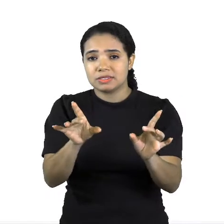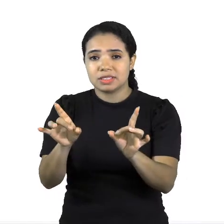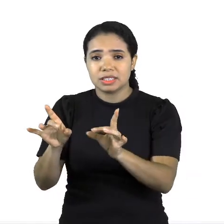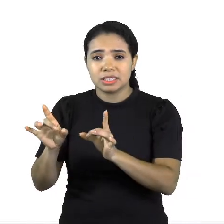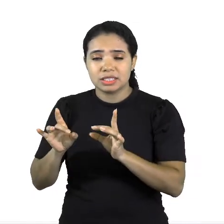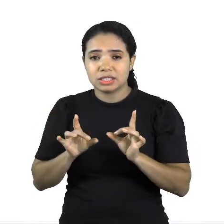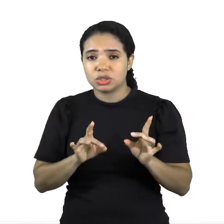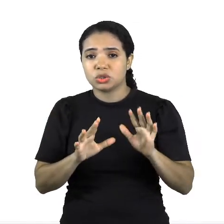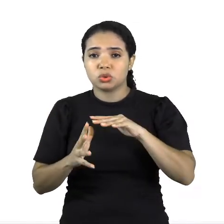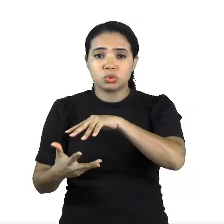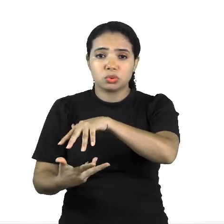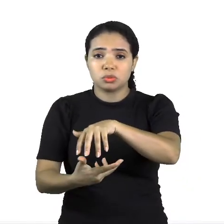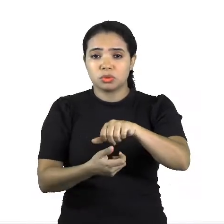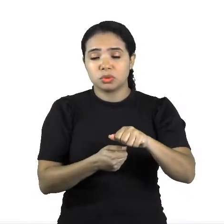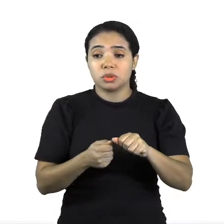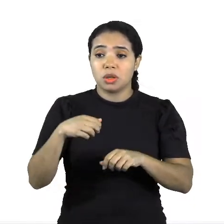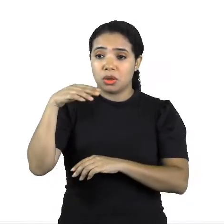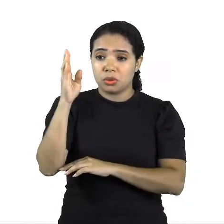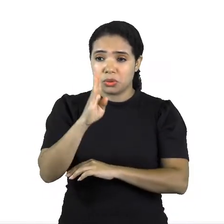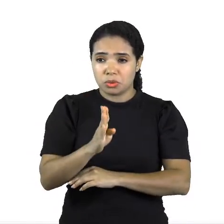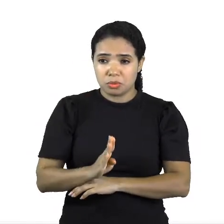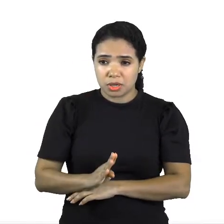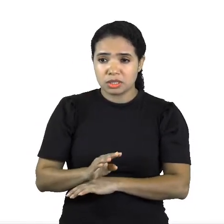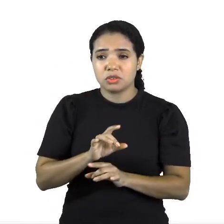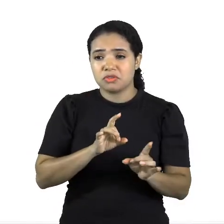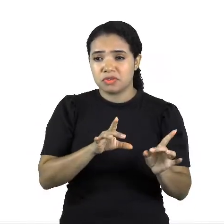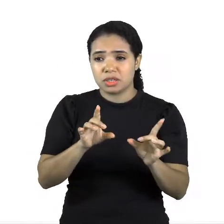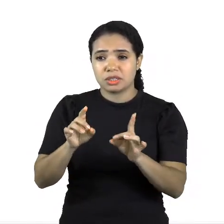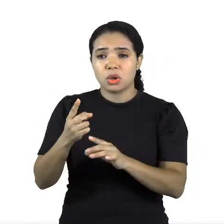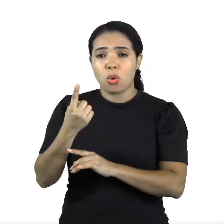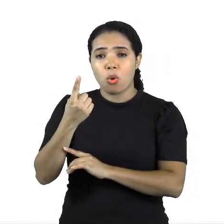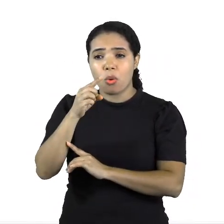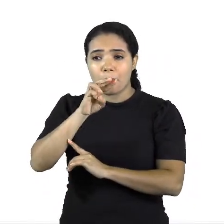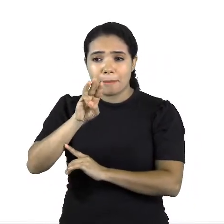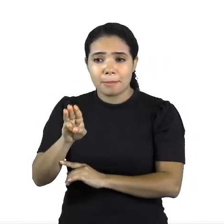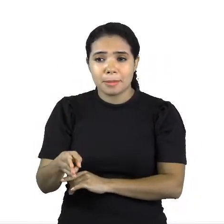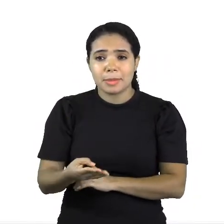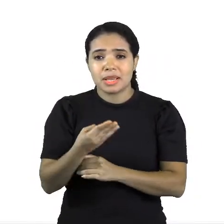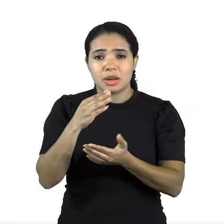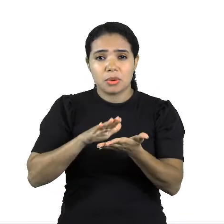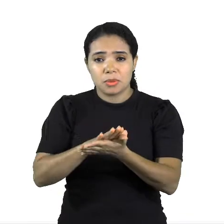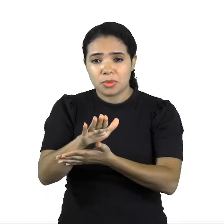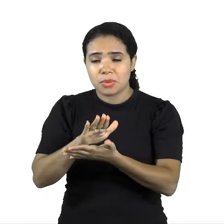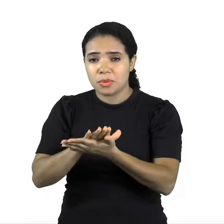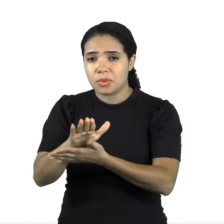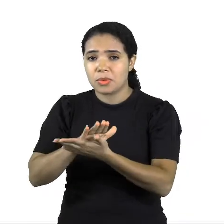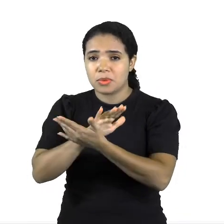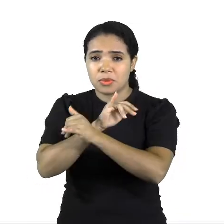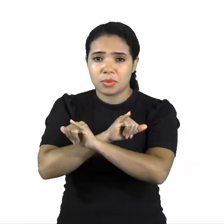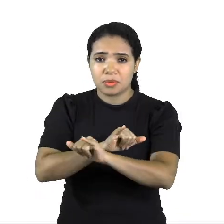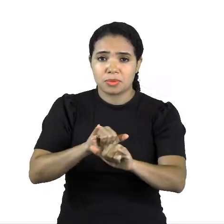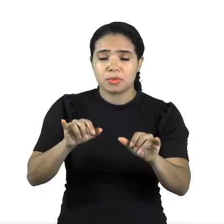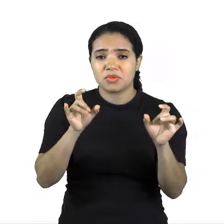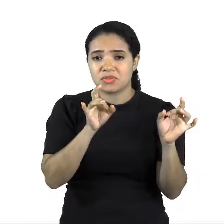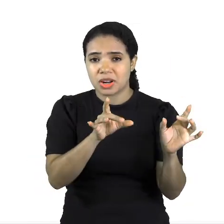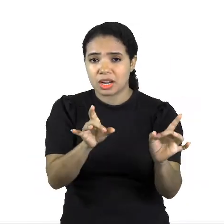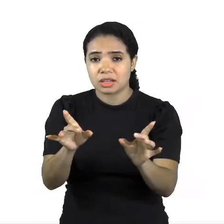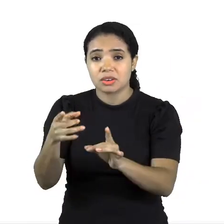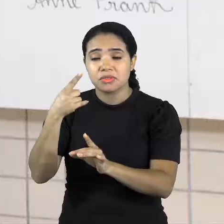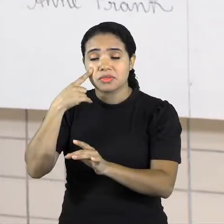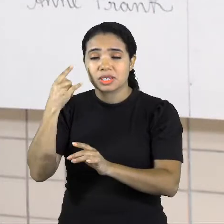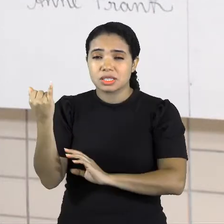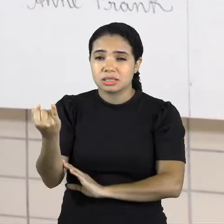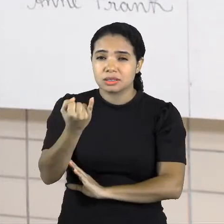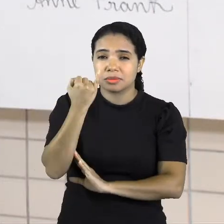mundo. Somente no Brasil foram mais de 1 milhão de exemplares vendidos. Vejam só a importância